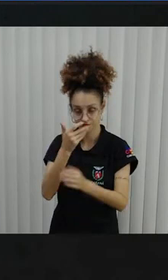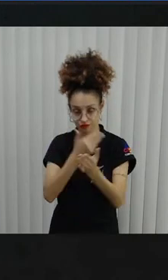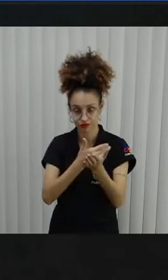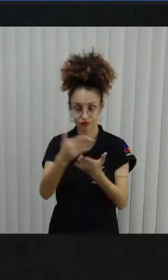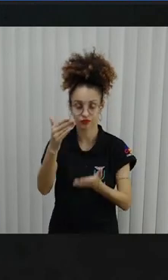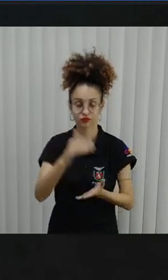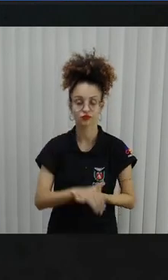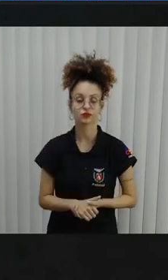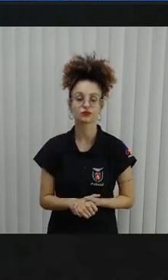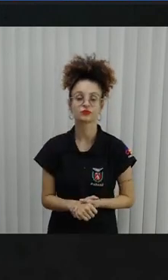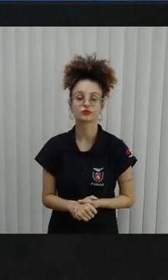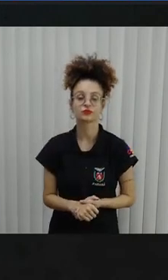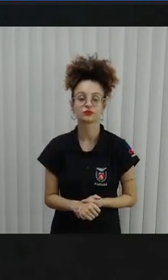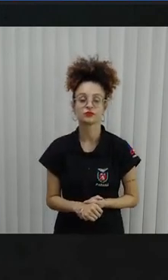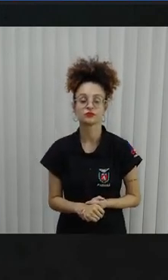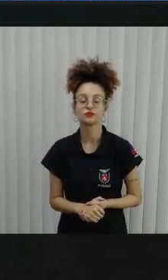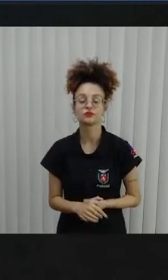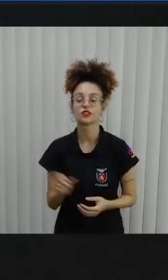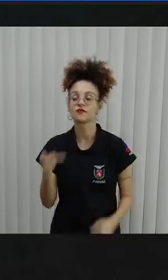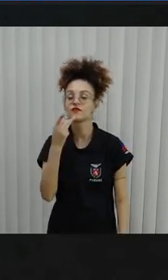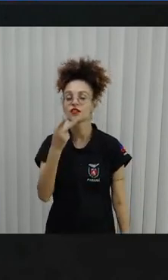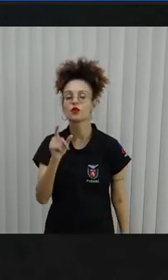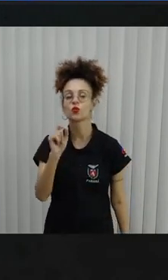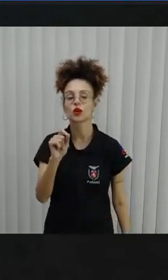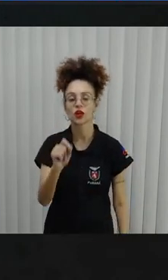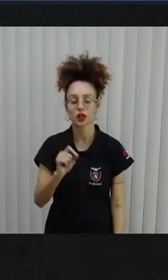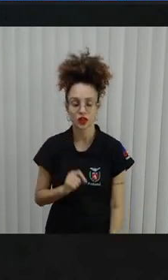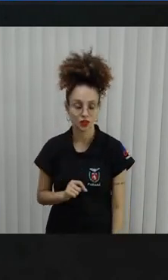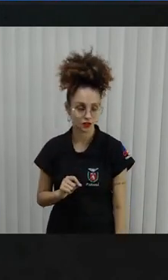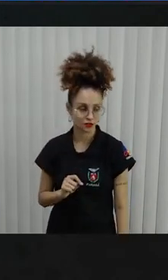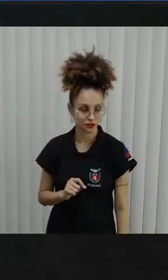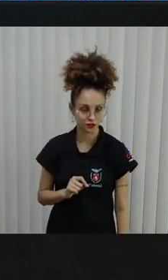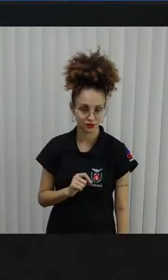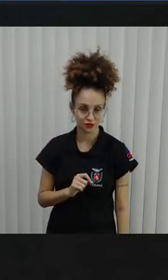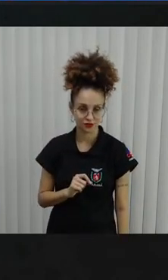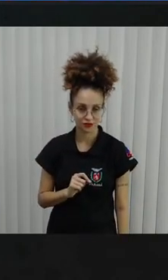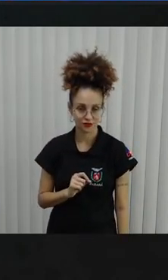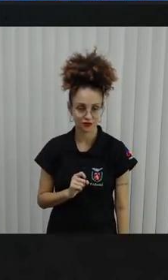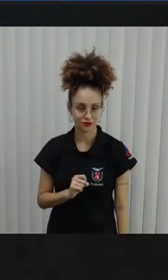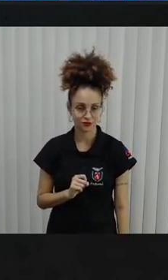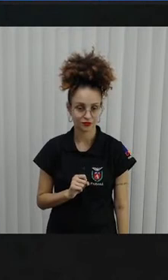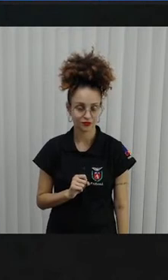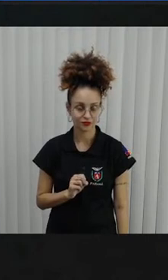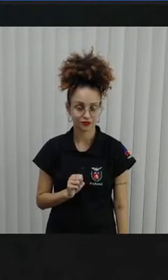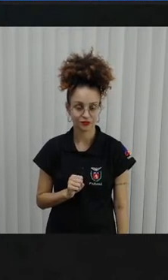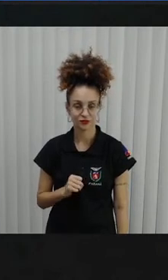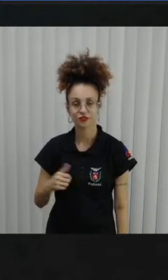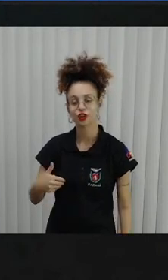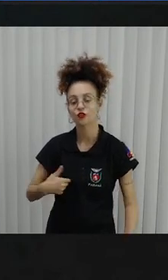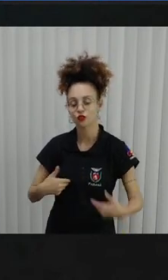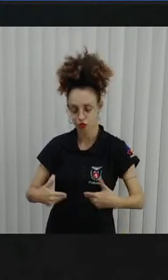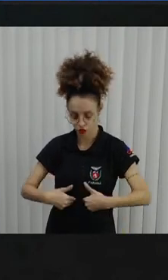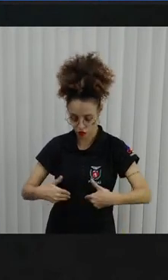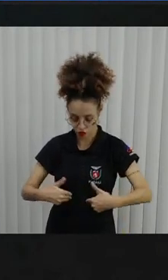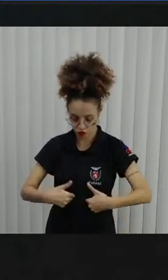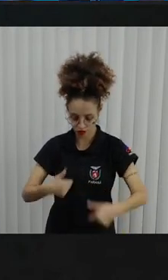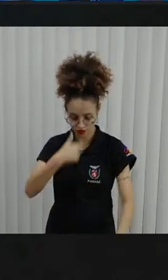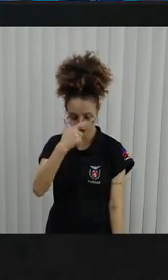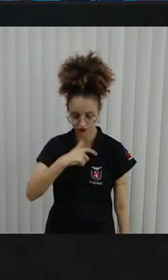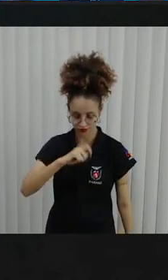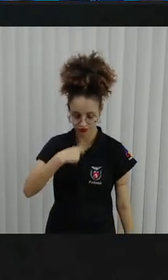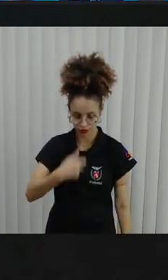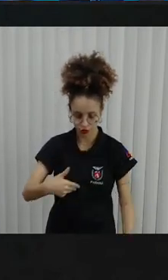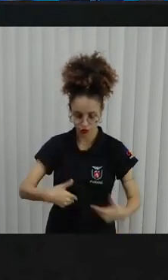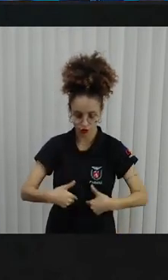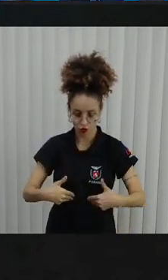Ele vai falar... O que, que ele vai falar, Marcelo? Fala aí, pode escolher. Tô com fome. Tem muito